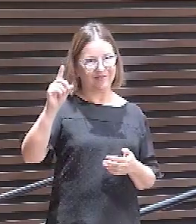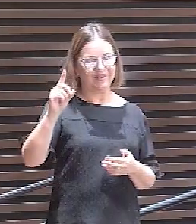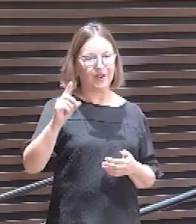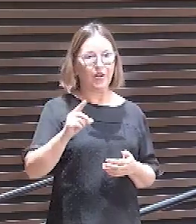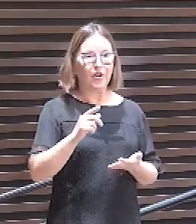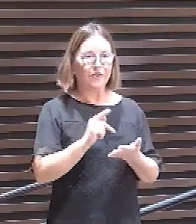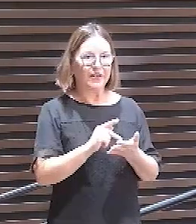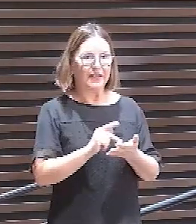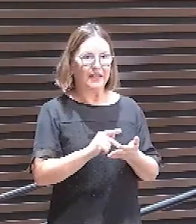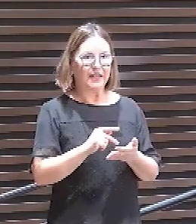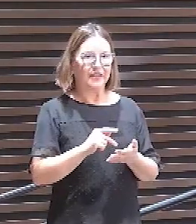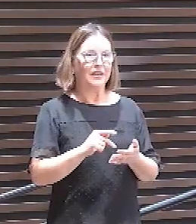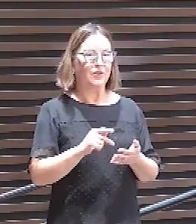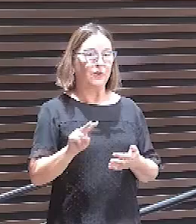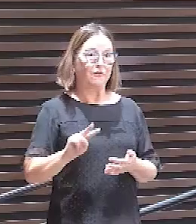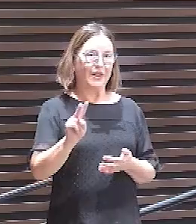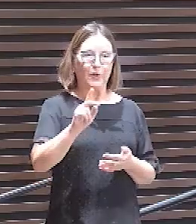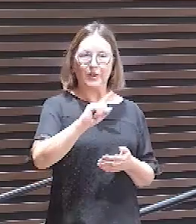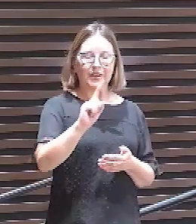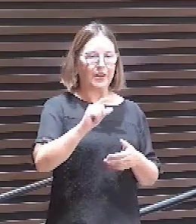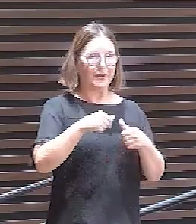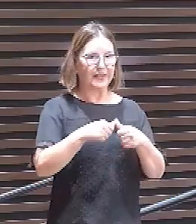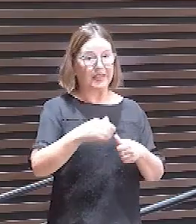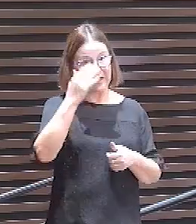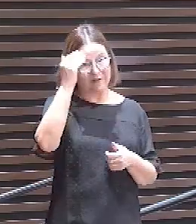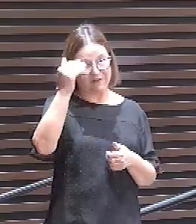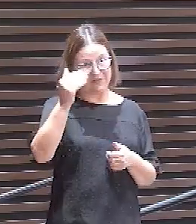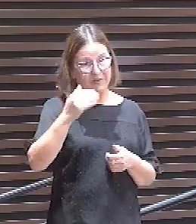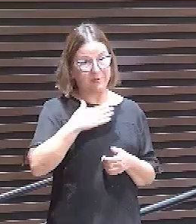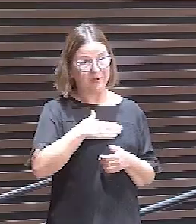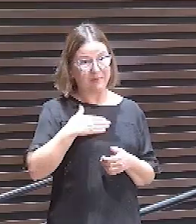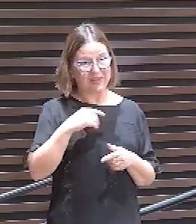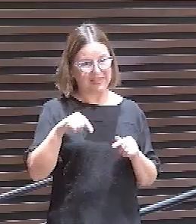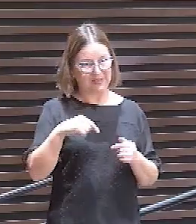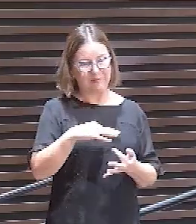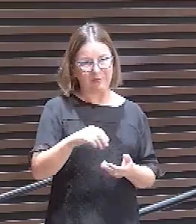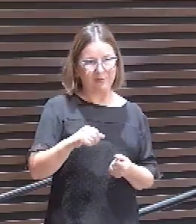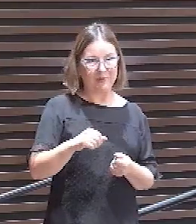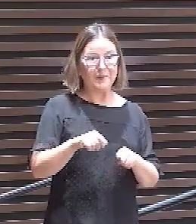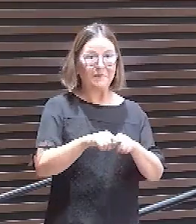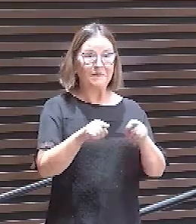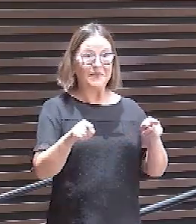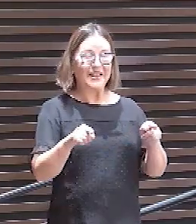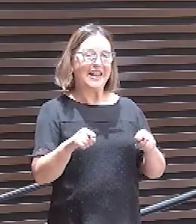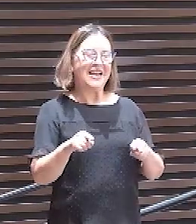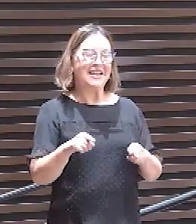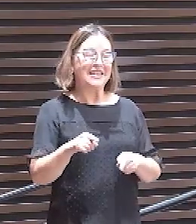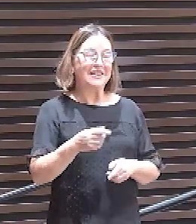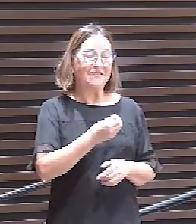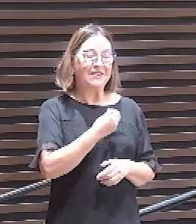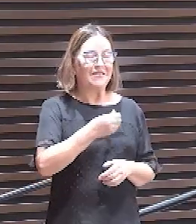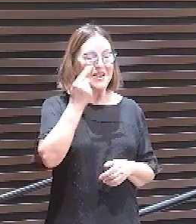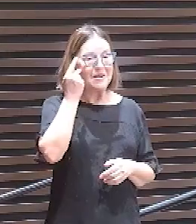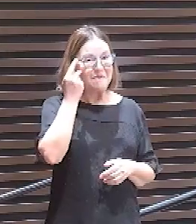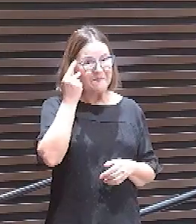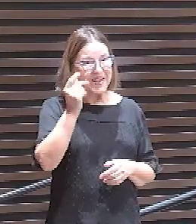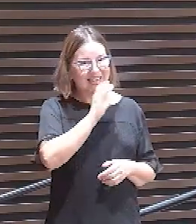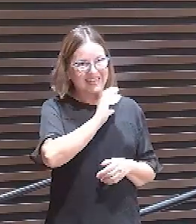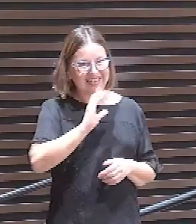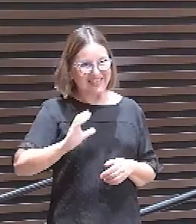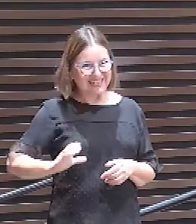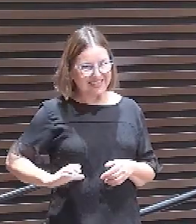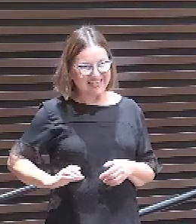ou nos prazeres do mundo, mas em viver de Cristo, por Cristo e para